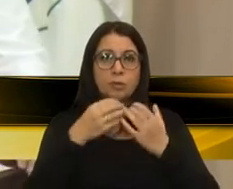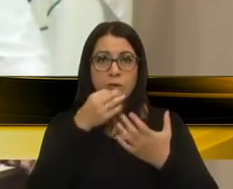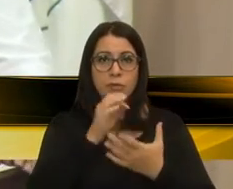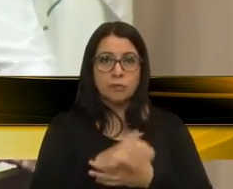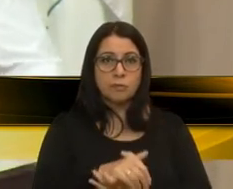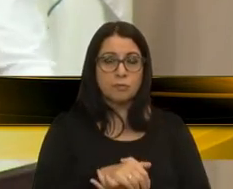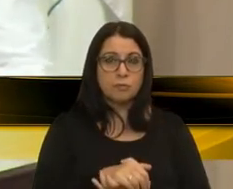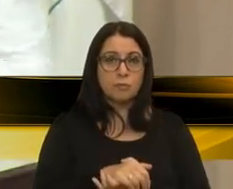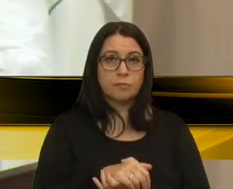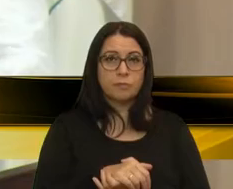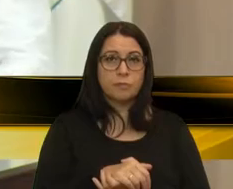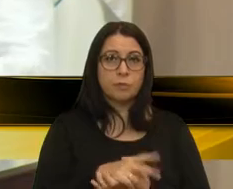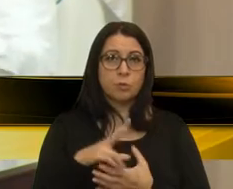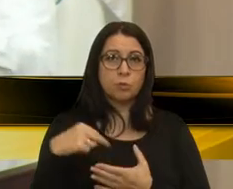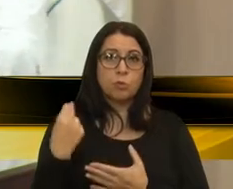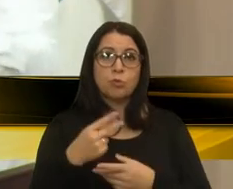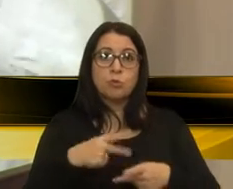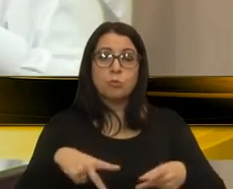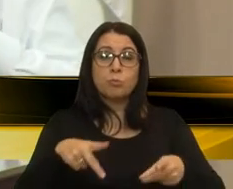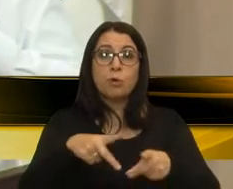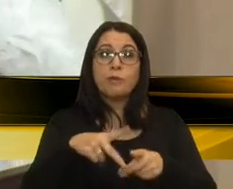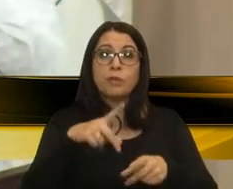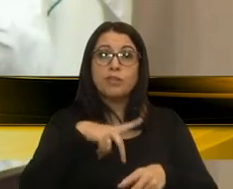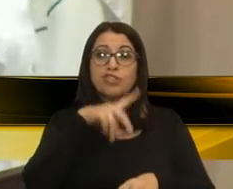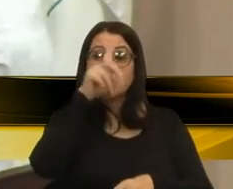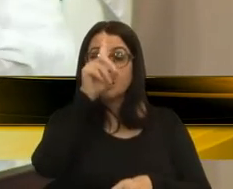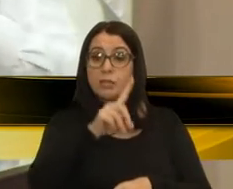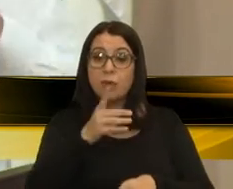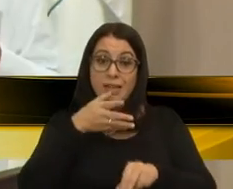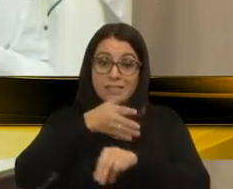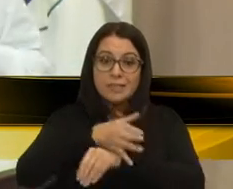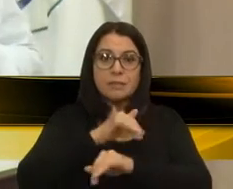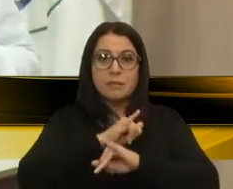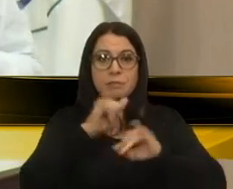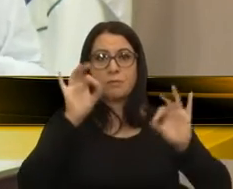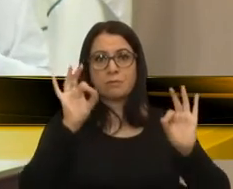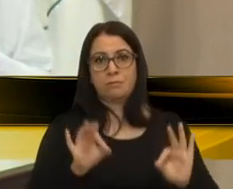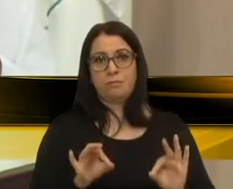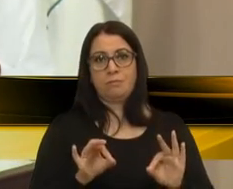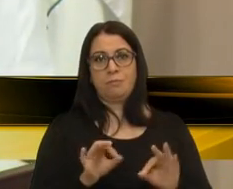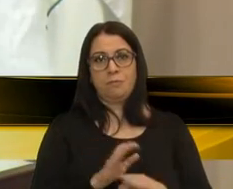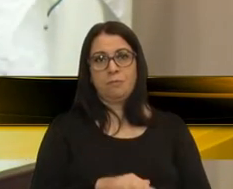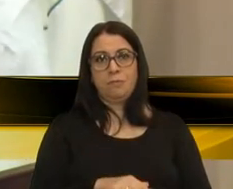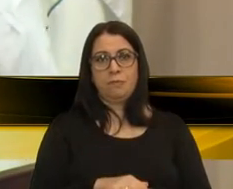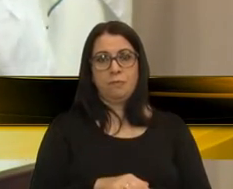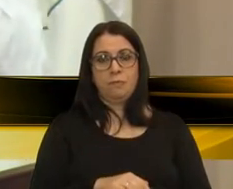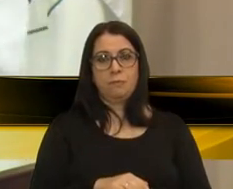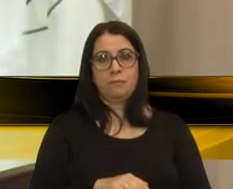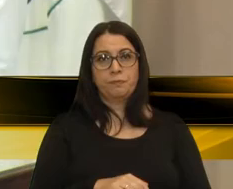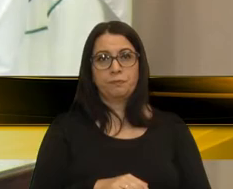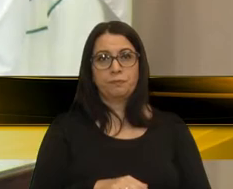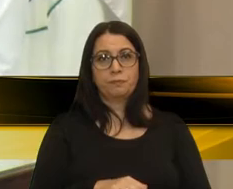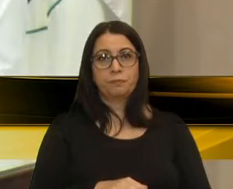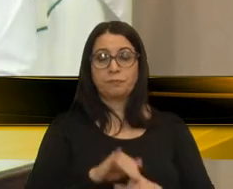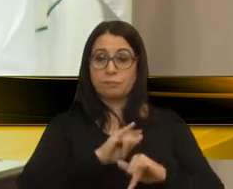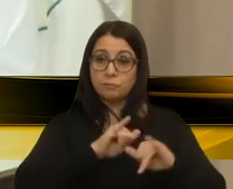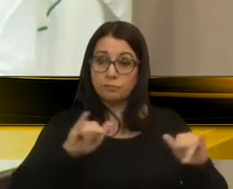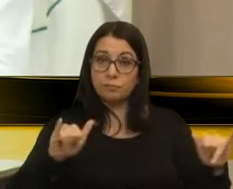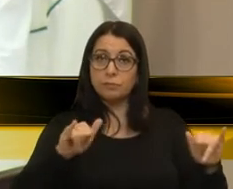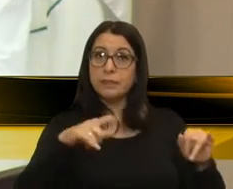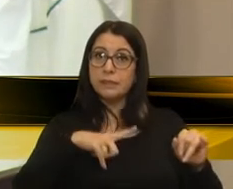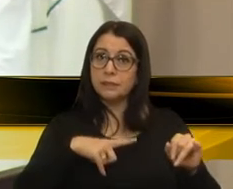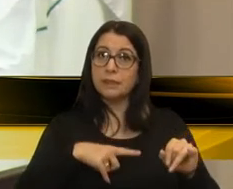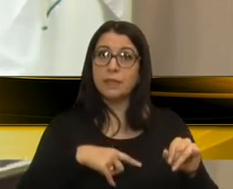caxiense, é o que o nosso povo precisa ter direito a ter, o acesso à informação correta. E a partir das informações, ter o